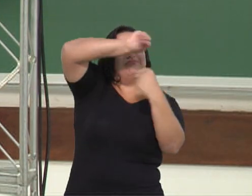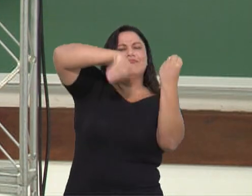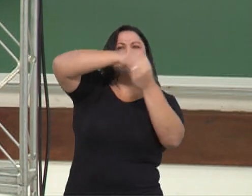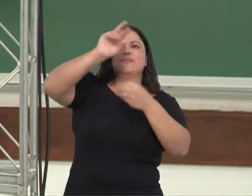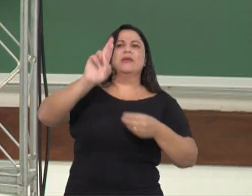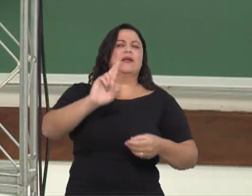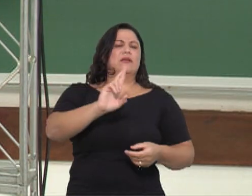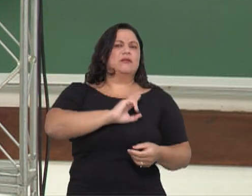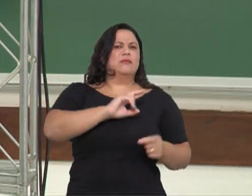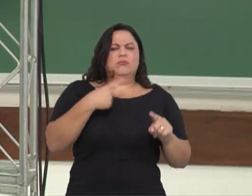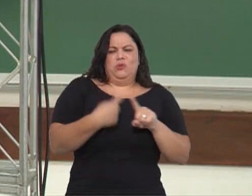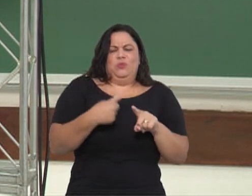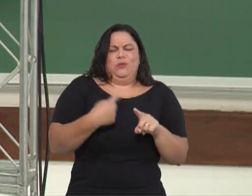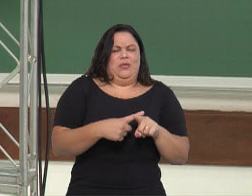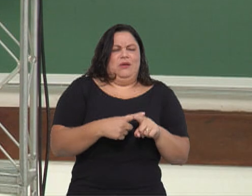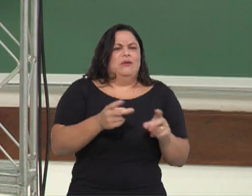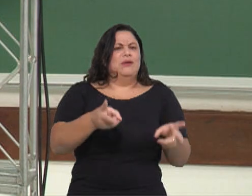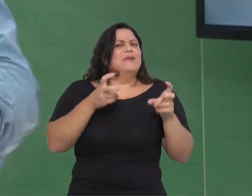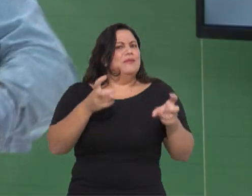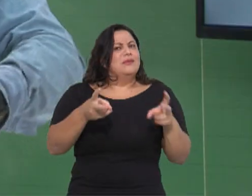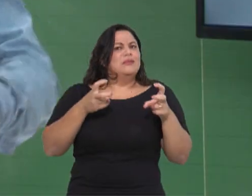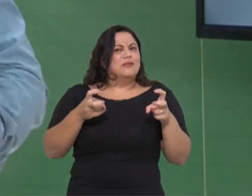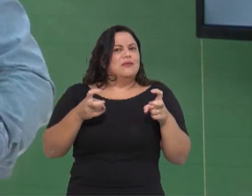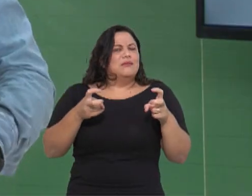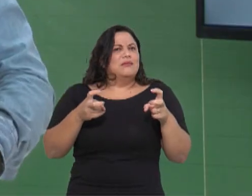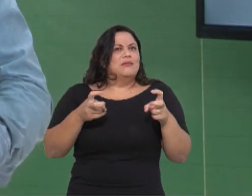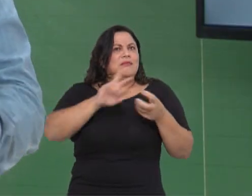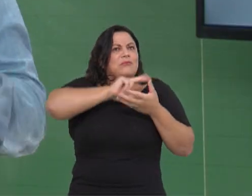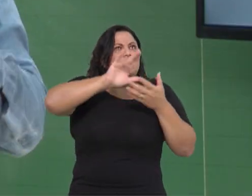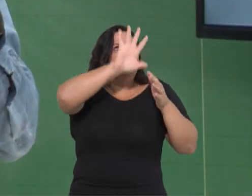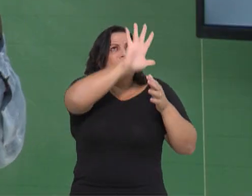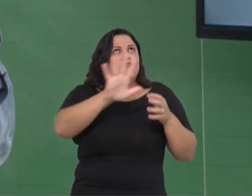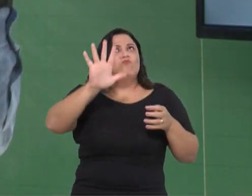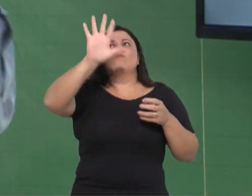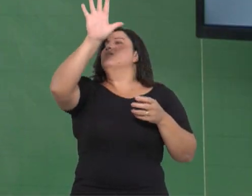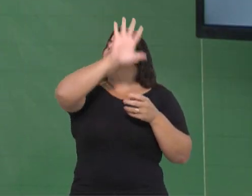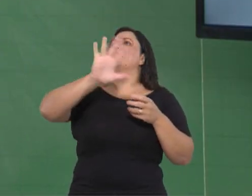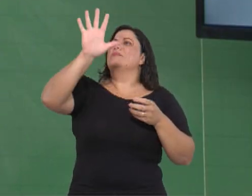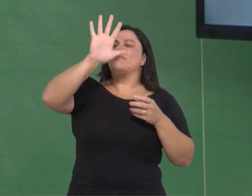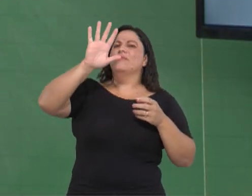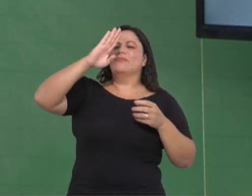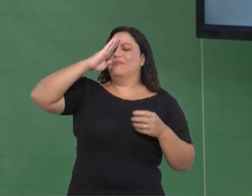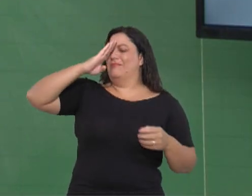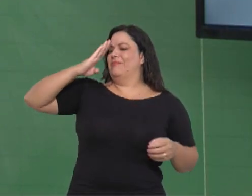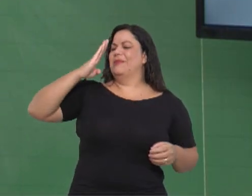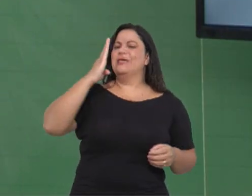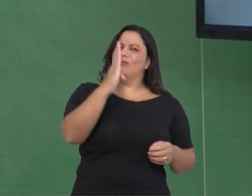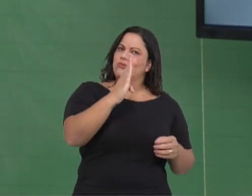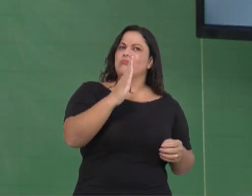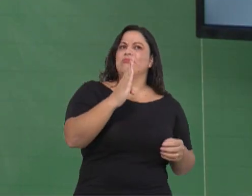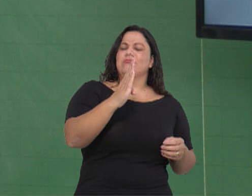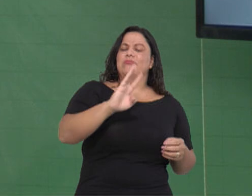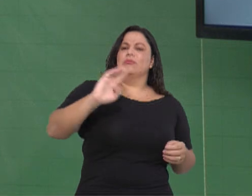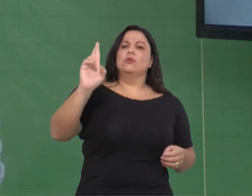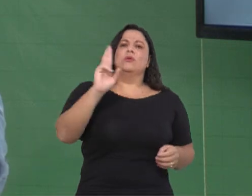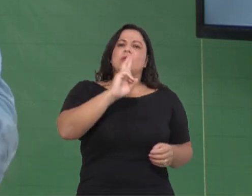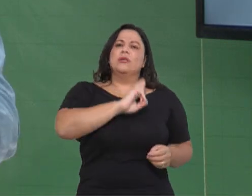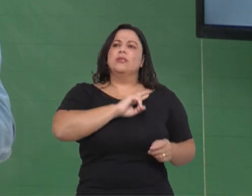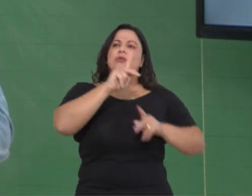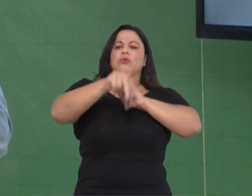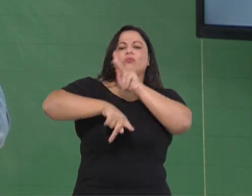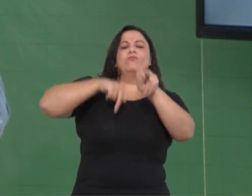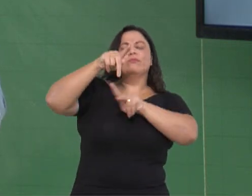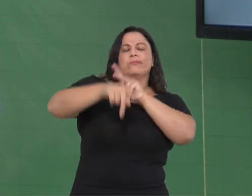atividade? Para que a gente perceba que muitas figuras do folclore têm relação direta com a religiosidade dos